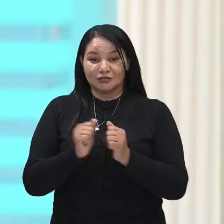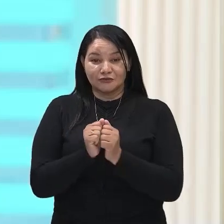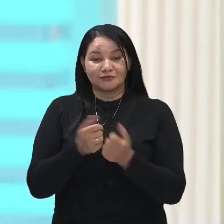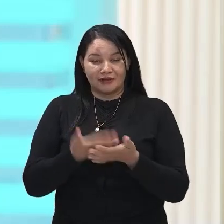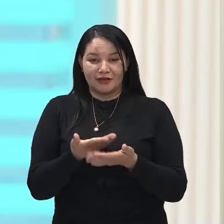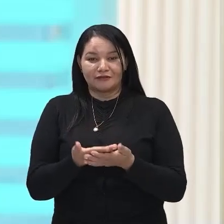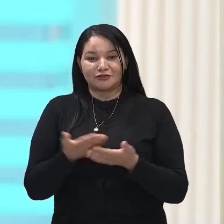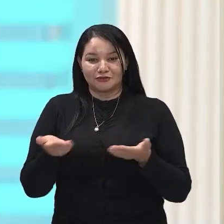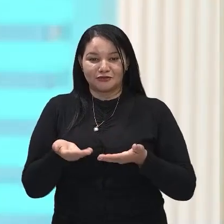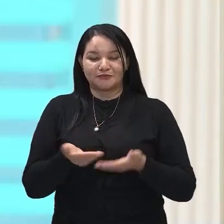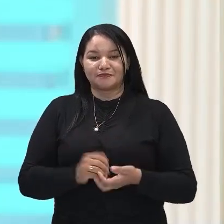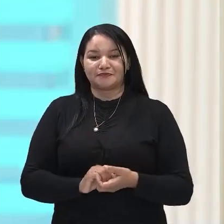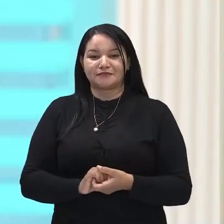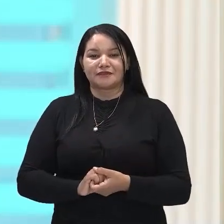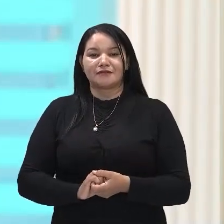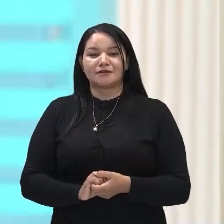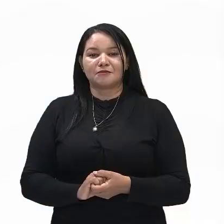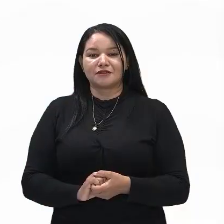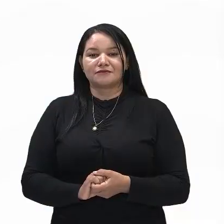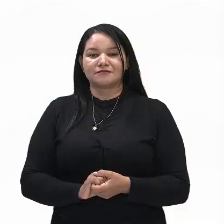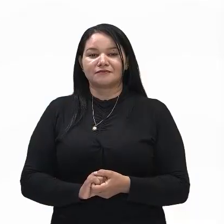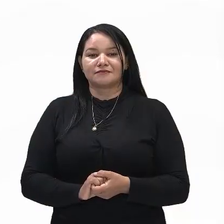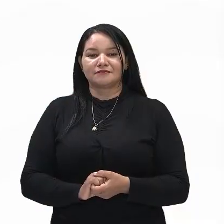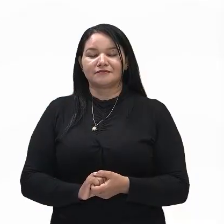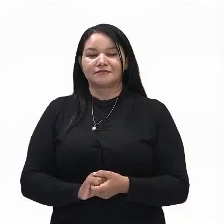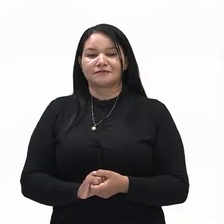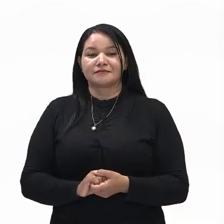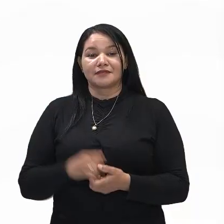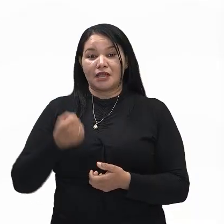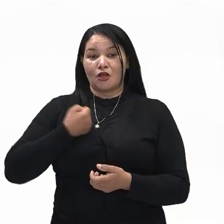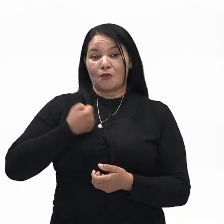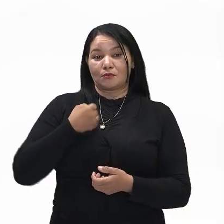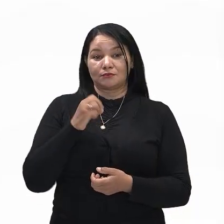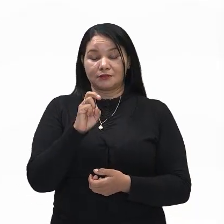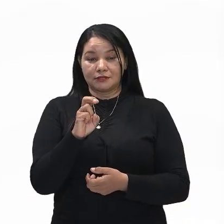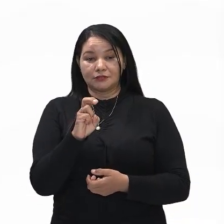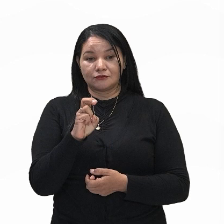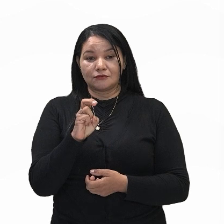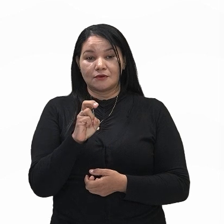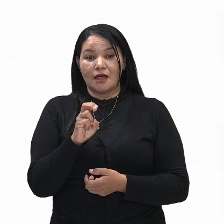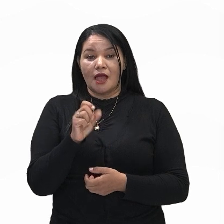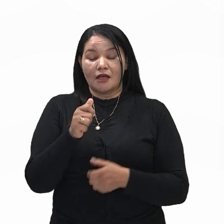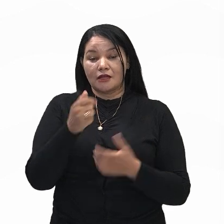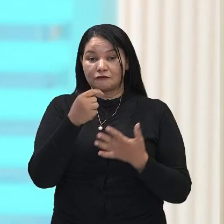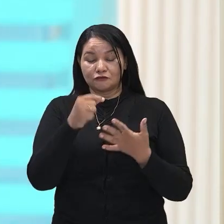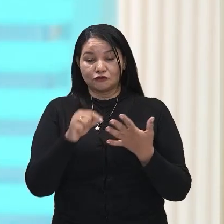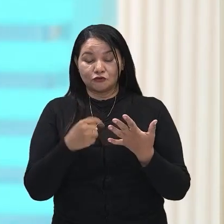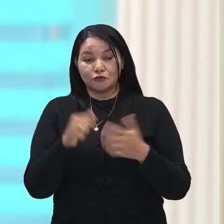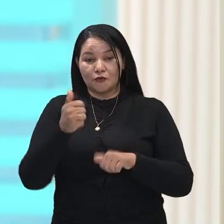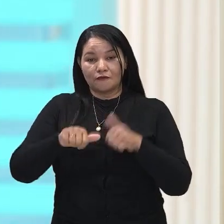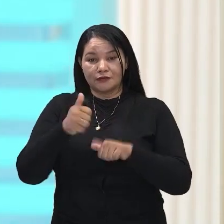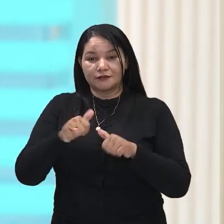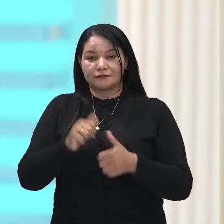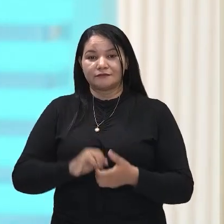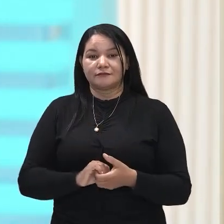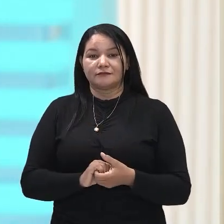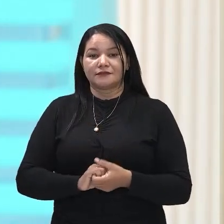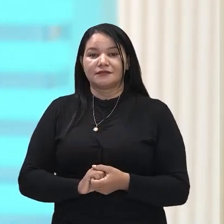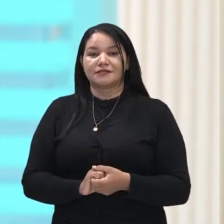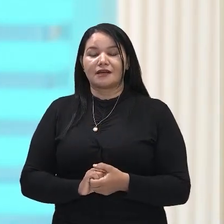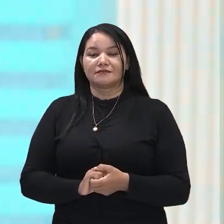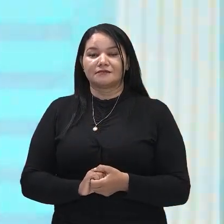hoje. Vejamos a nossa aula 5, Revisão e Avaliação. Vamos à nossa